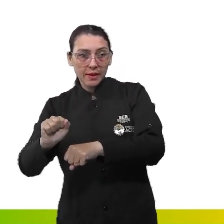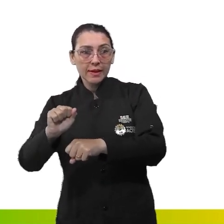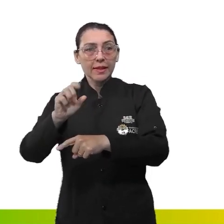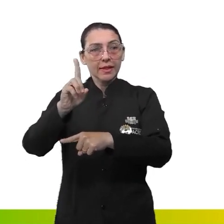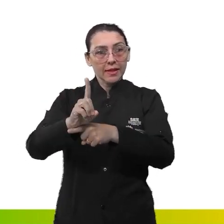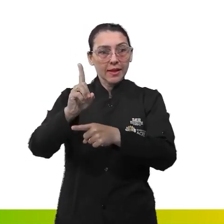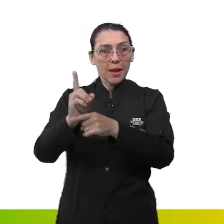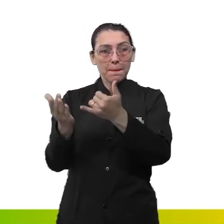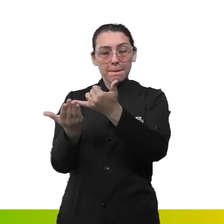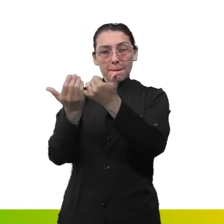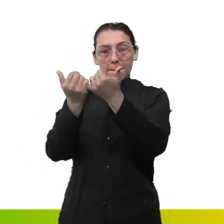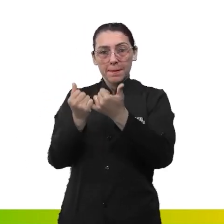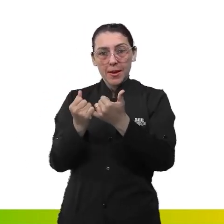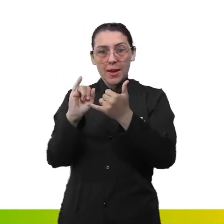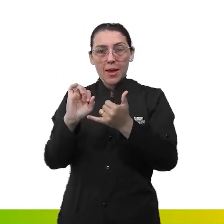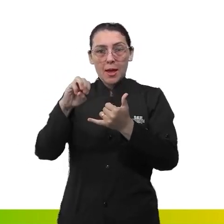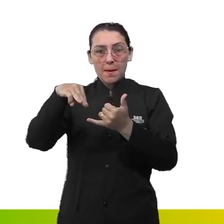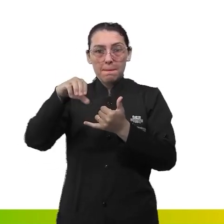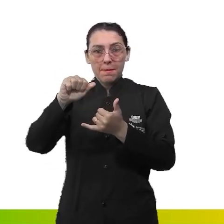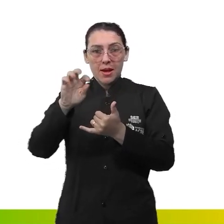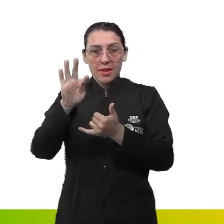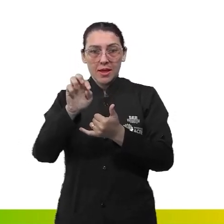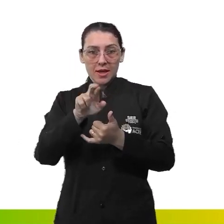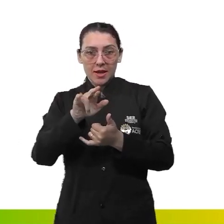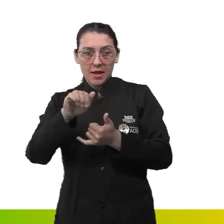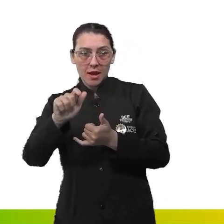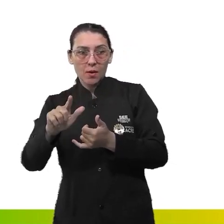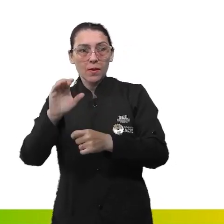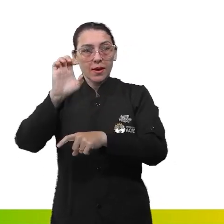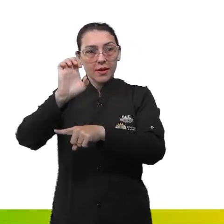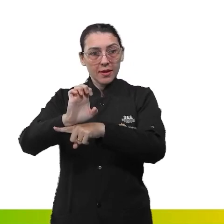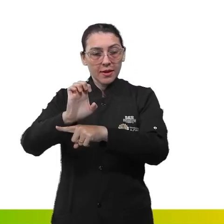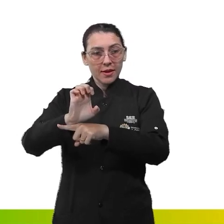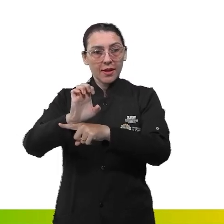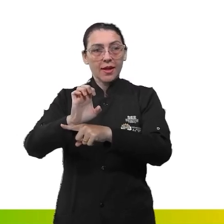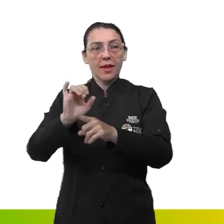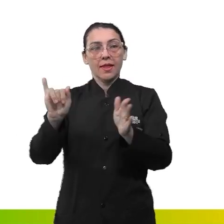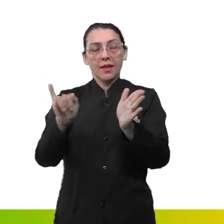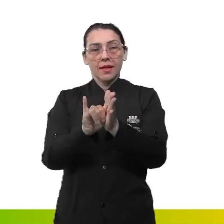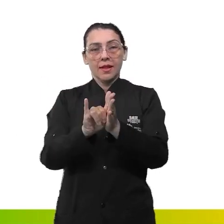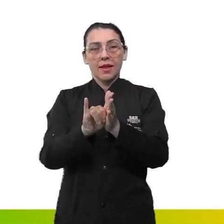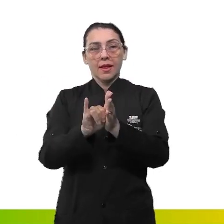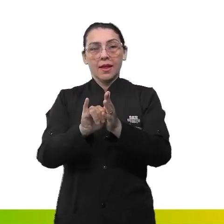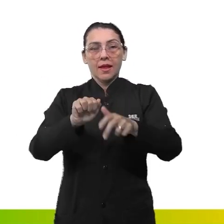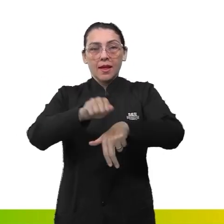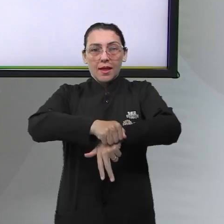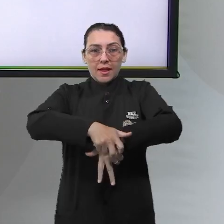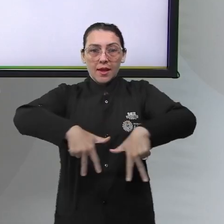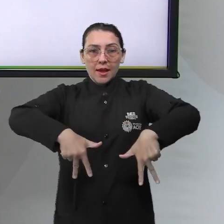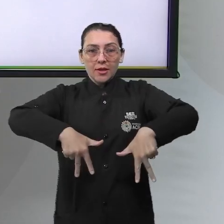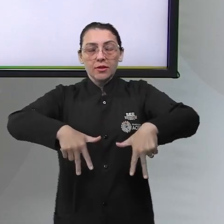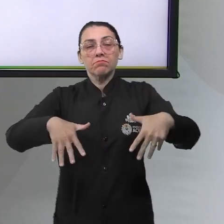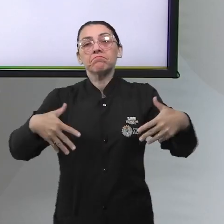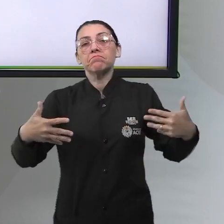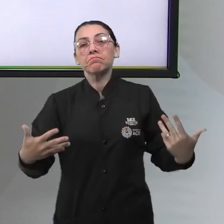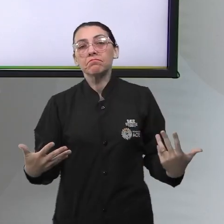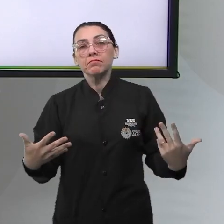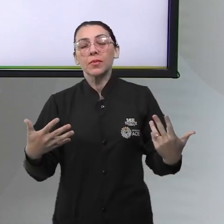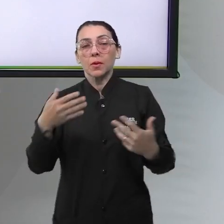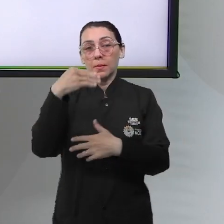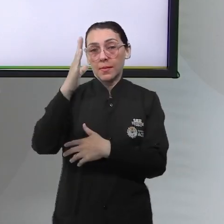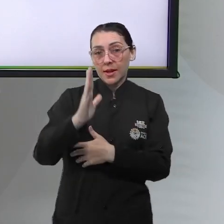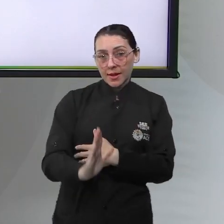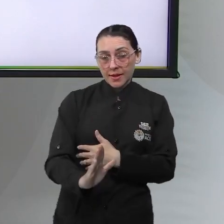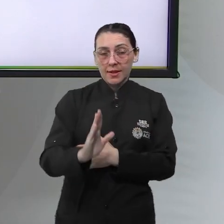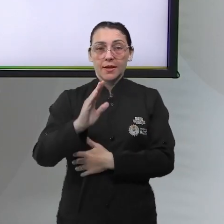D, patrimônio imaterial; e letra E, identidade étnica. Então prestem bem atenção. O Brasil